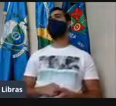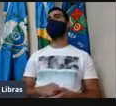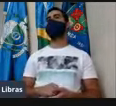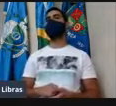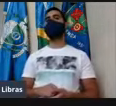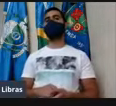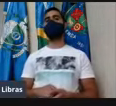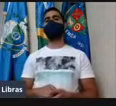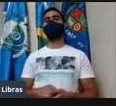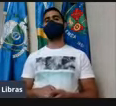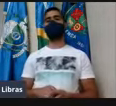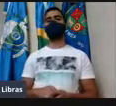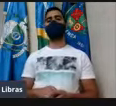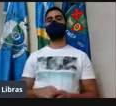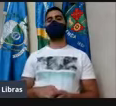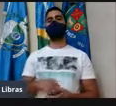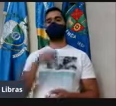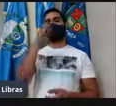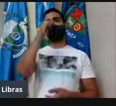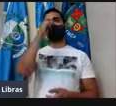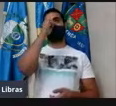A gente vê aí,